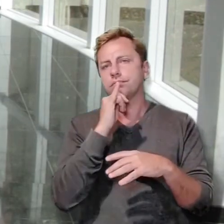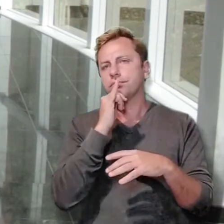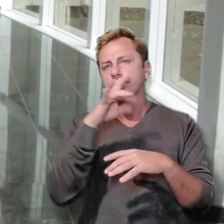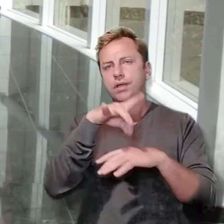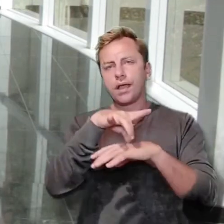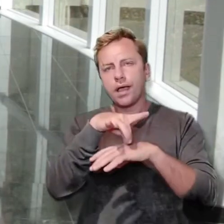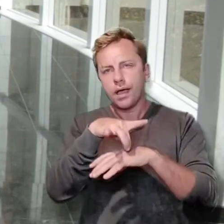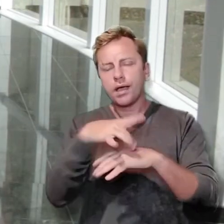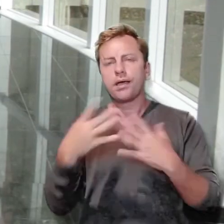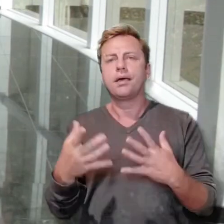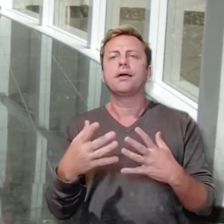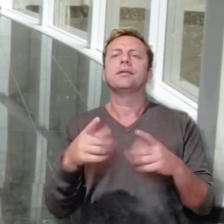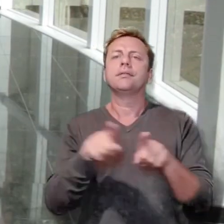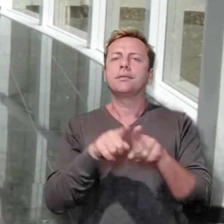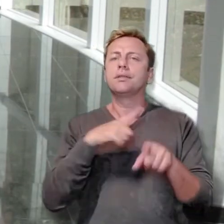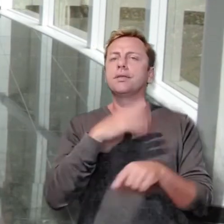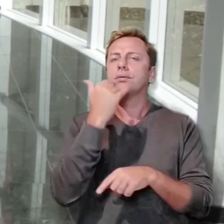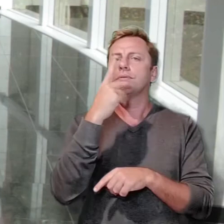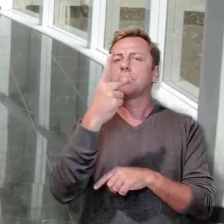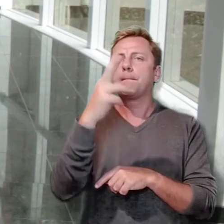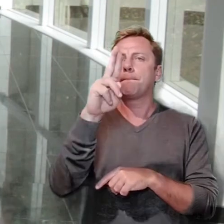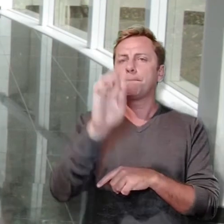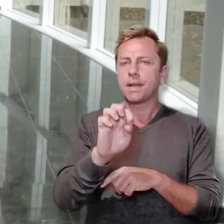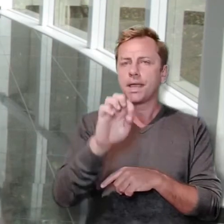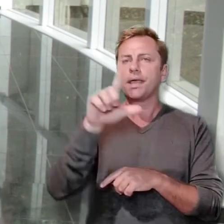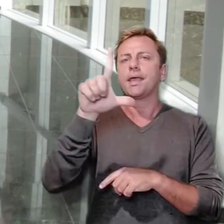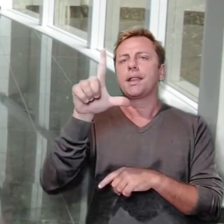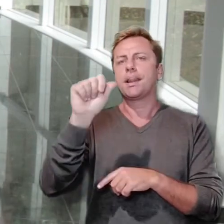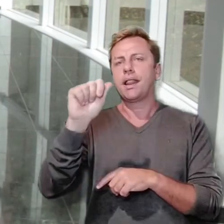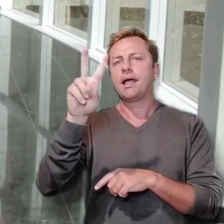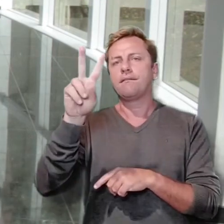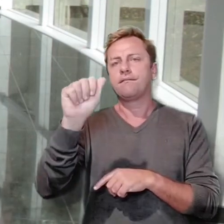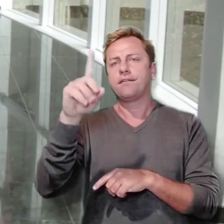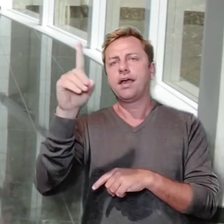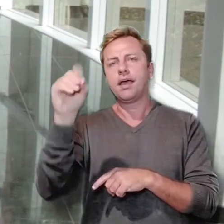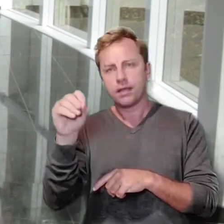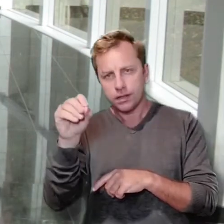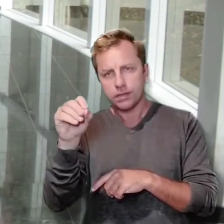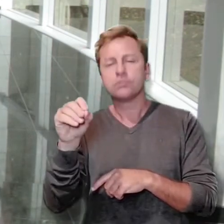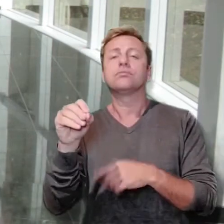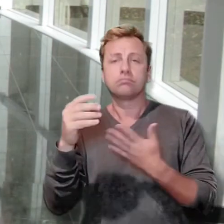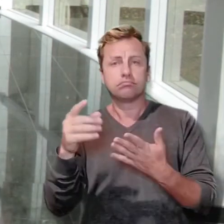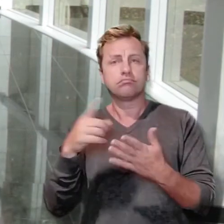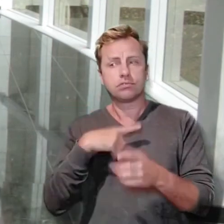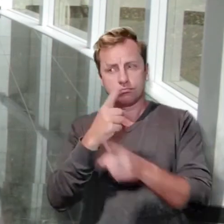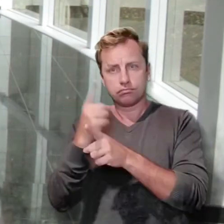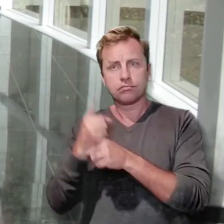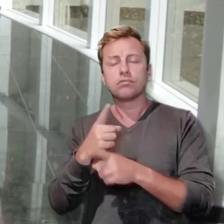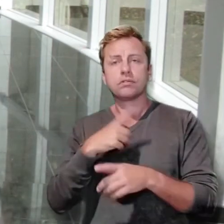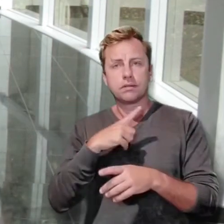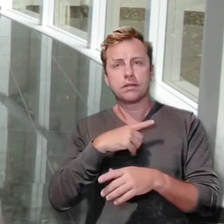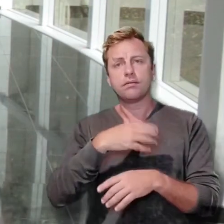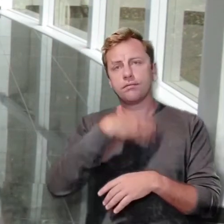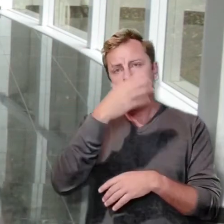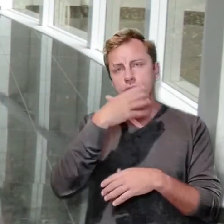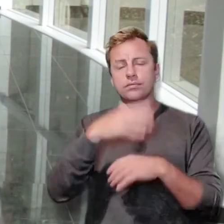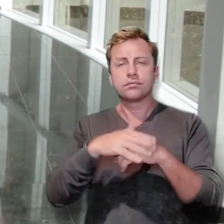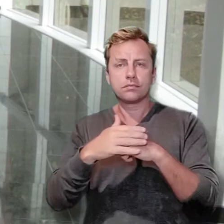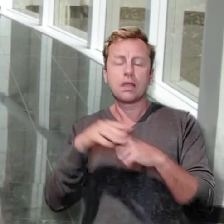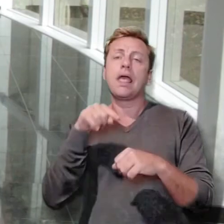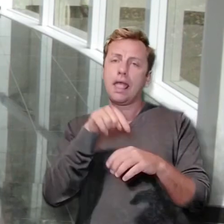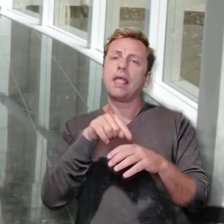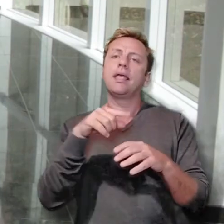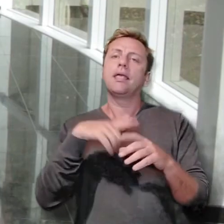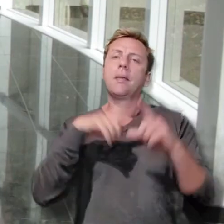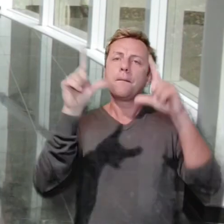carnes, ou alimentos pré-lavados, às vezes você encontra frutas, hortaliças já pré-lavadas, embalados,